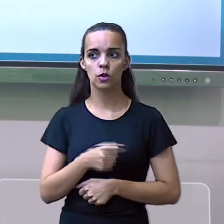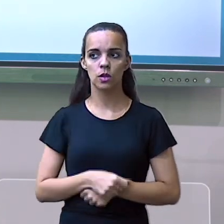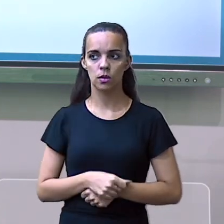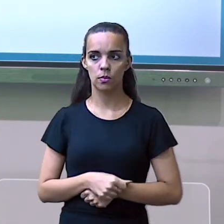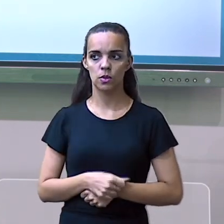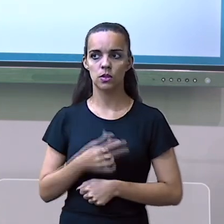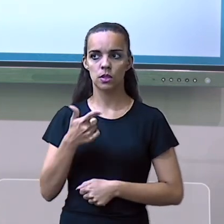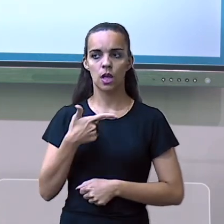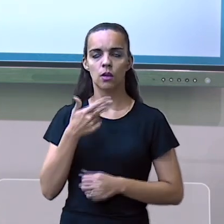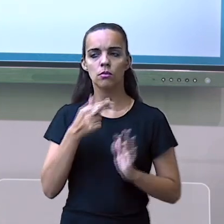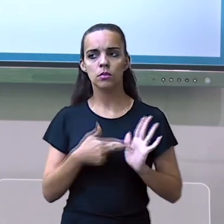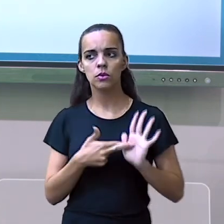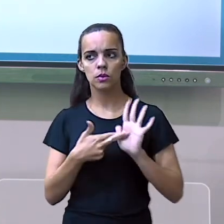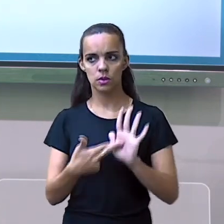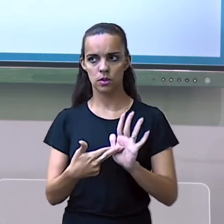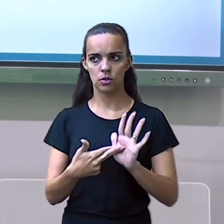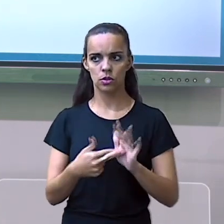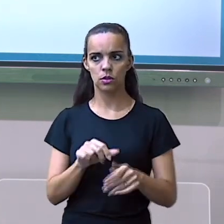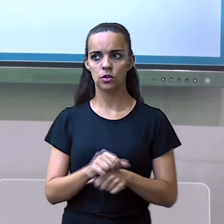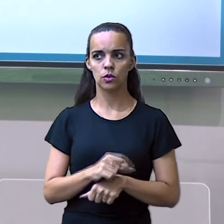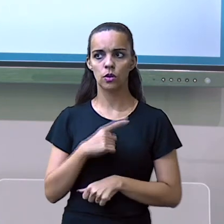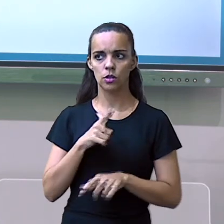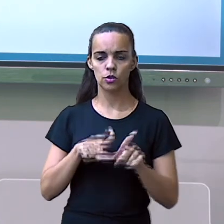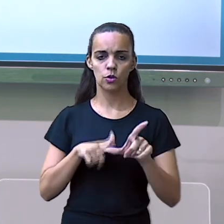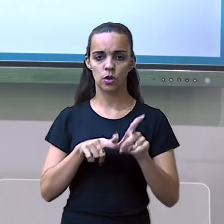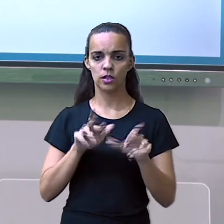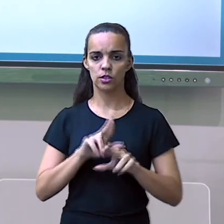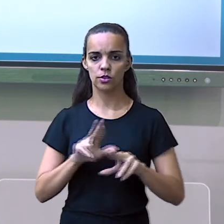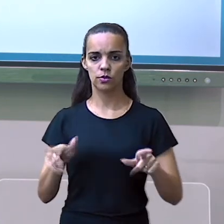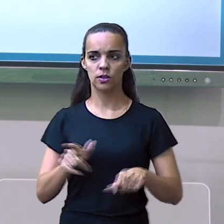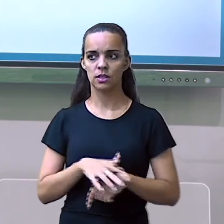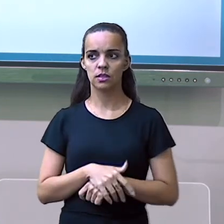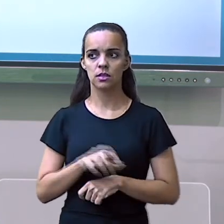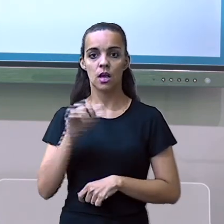ser representado por letras diferentes.